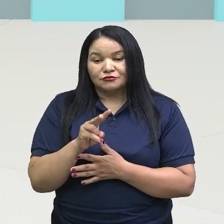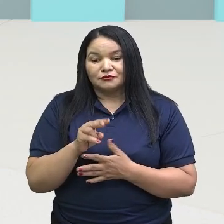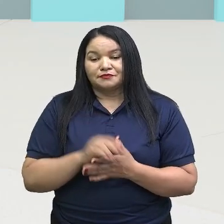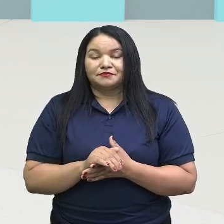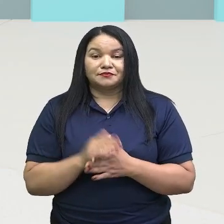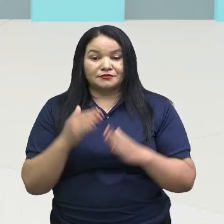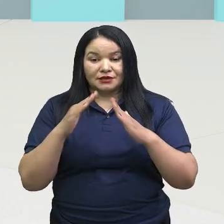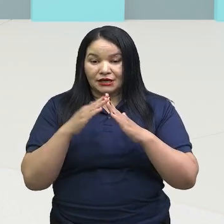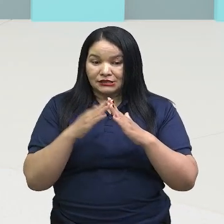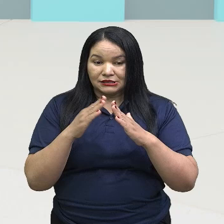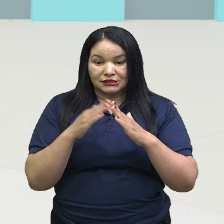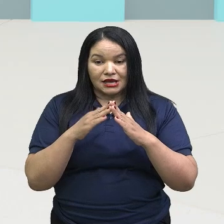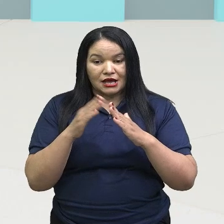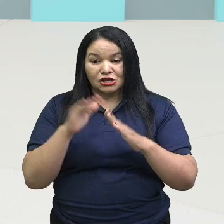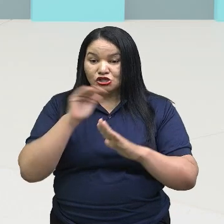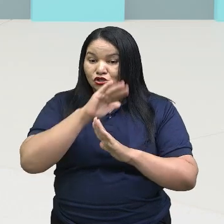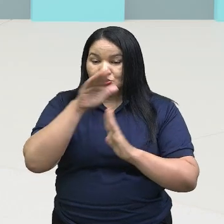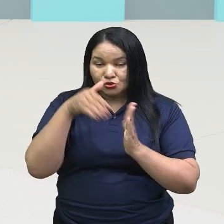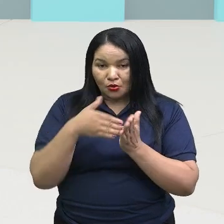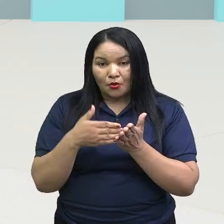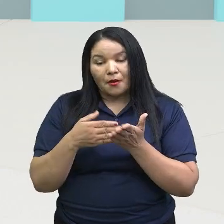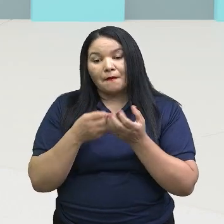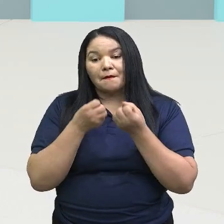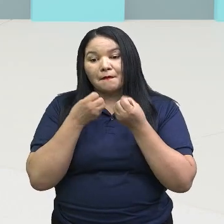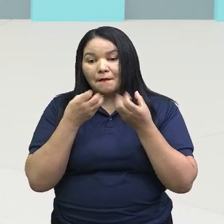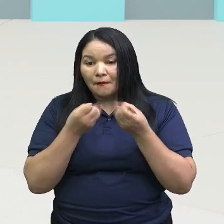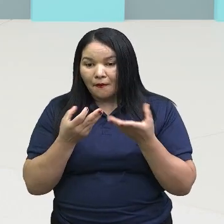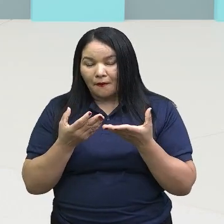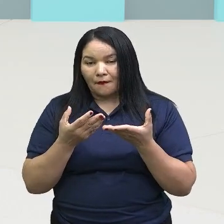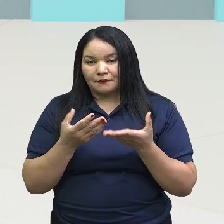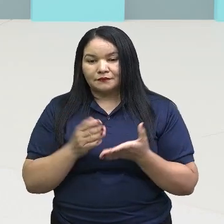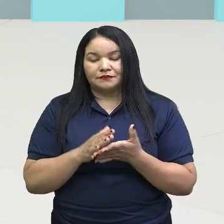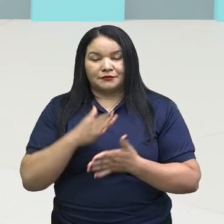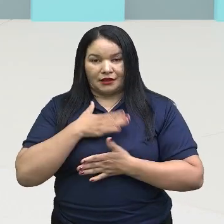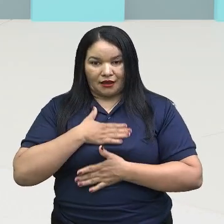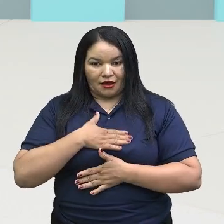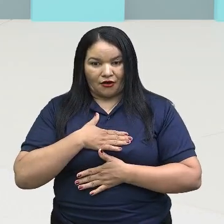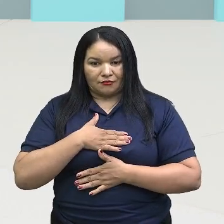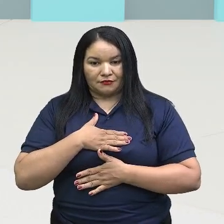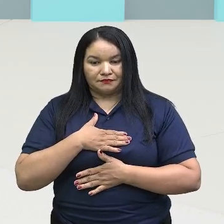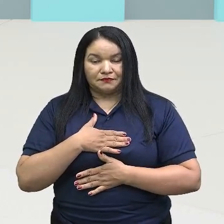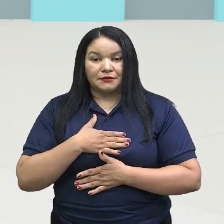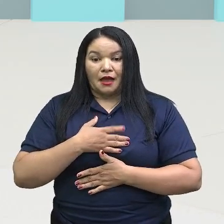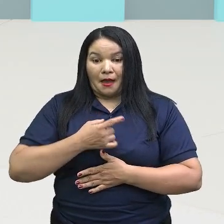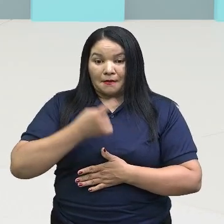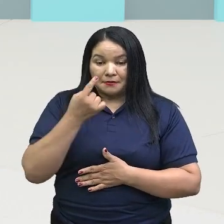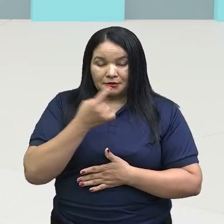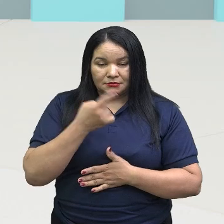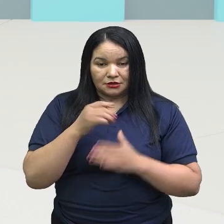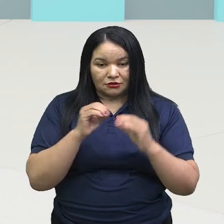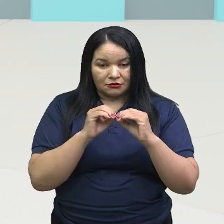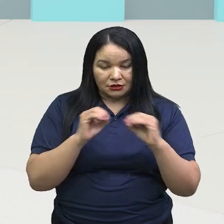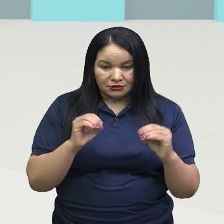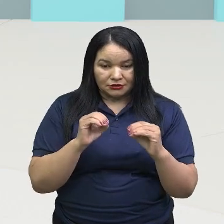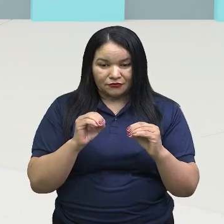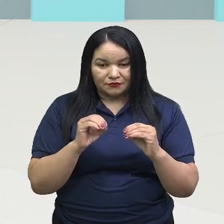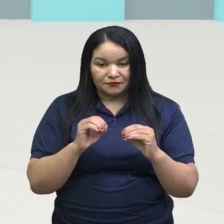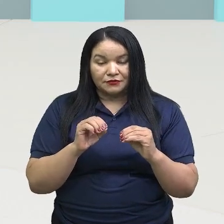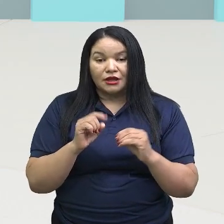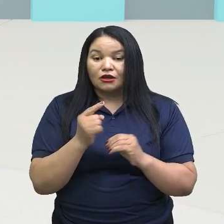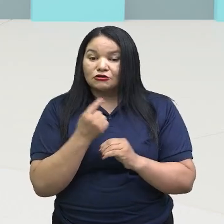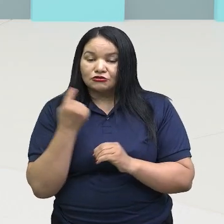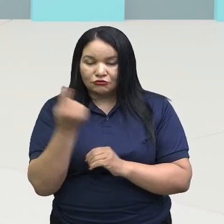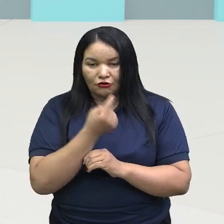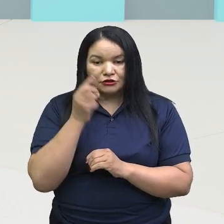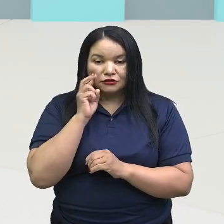as casas estão em bom estado. Vamos com calma. Qual é a primeira oração? Nós vimos. Está